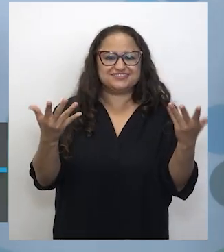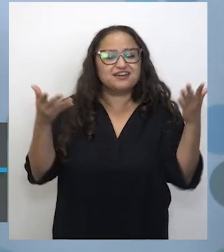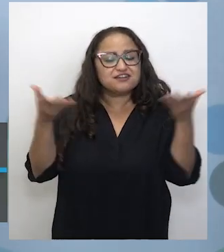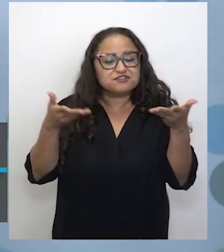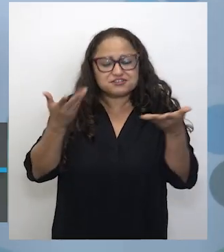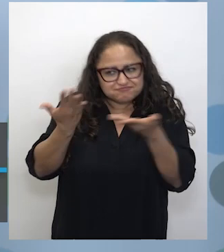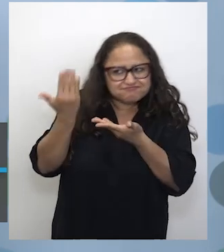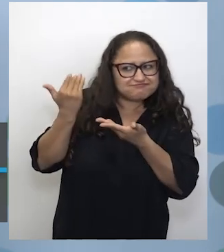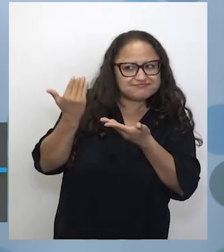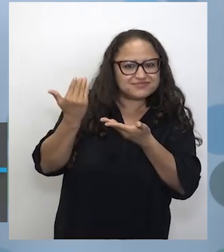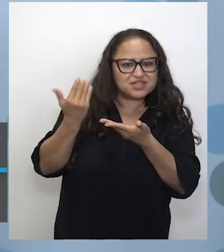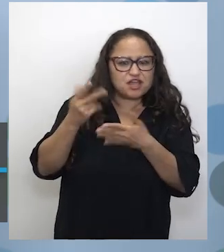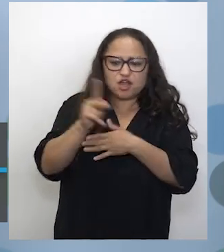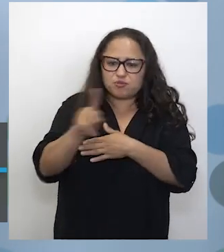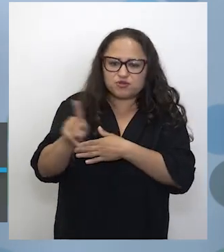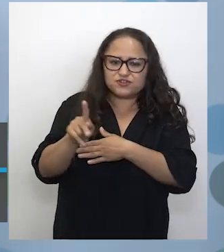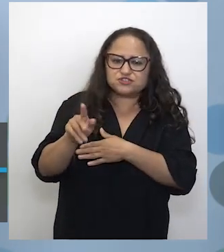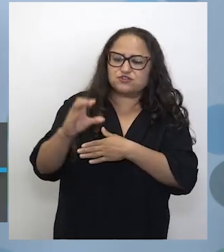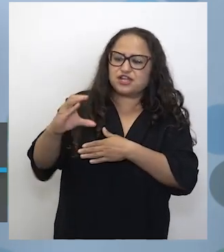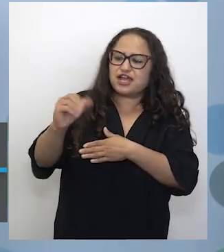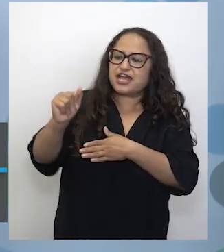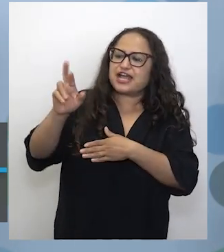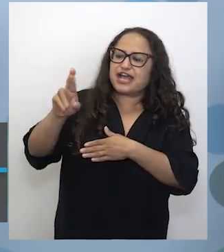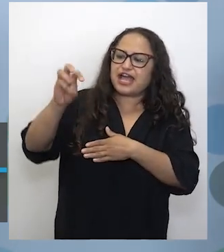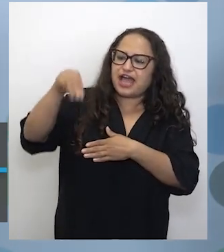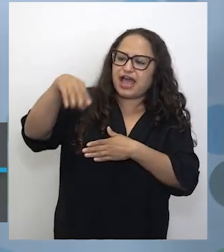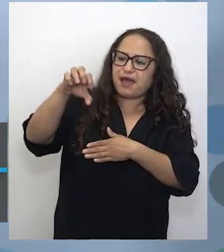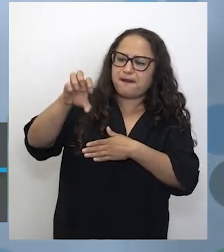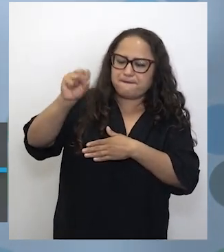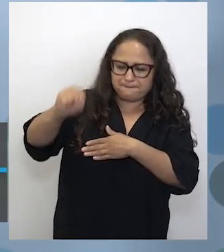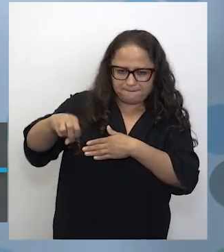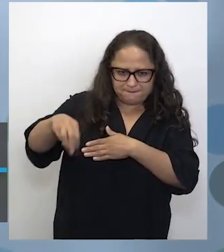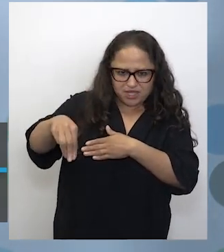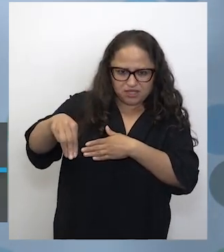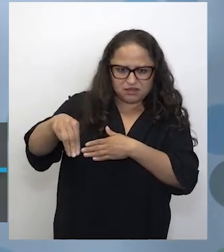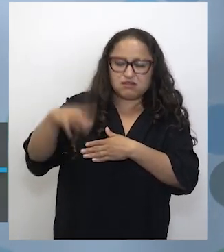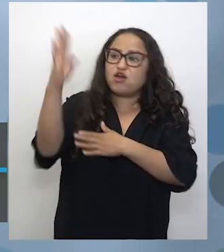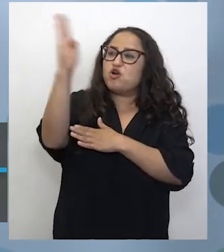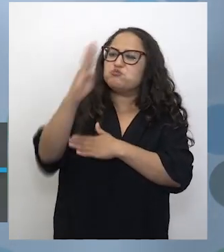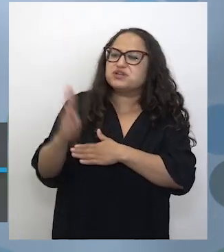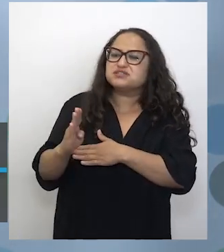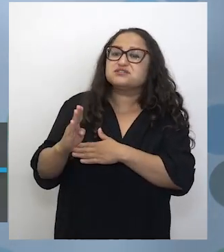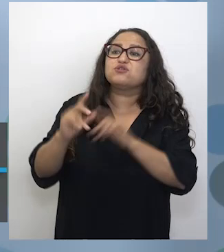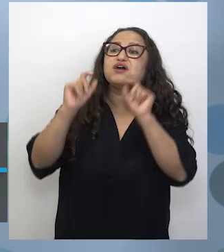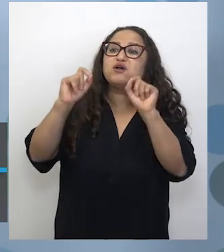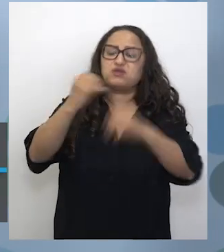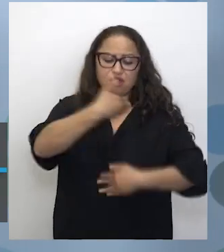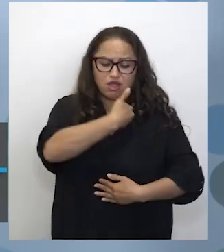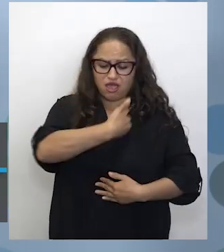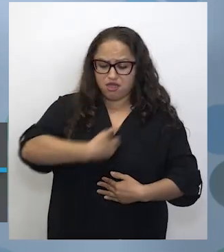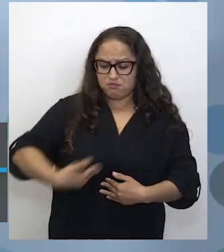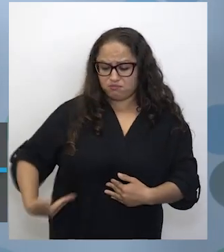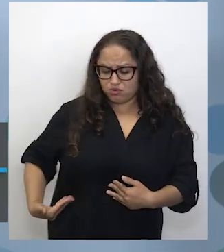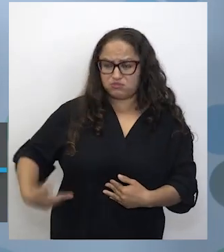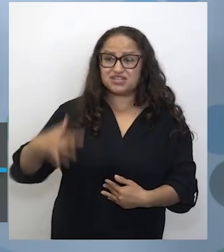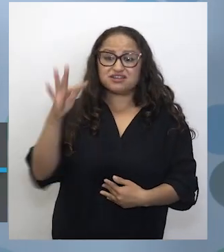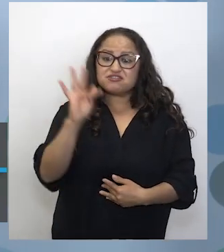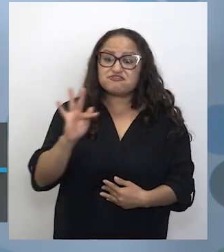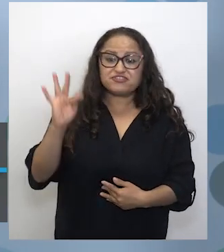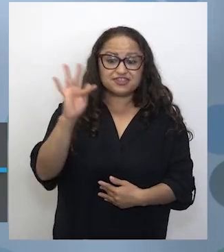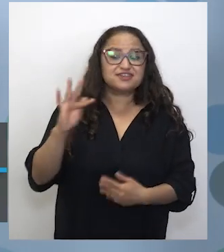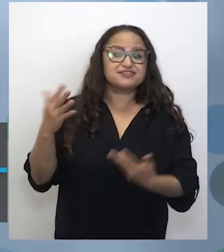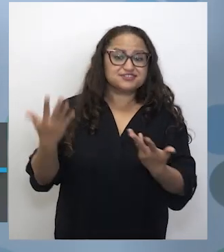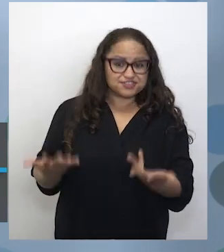lá. A professora Carmen falou que o Brasil é uma república federativa,